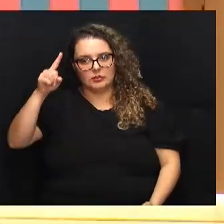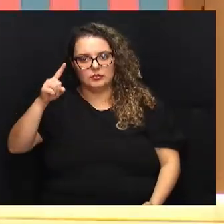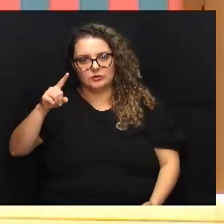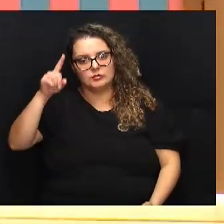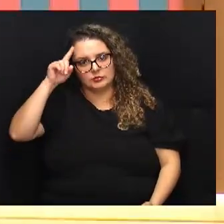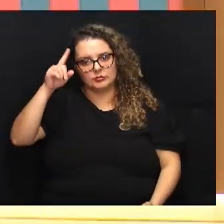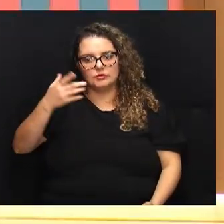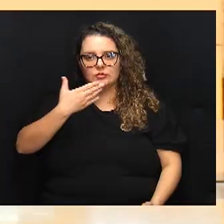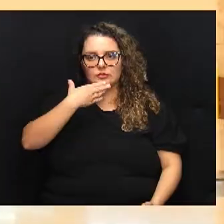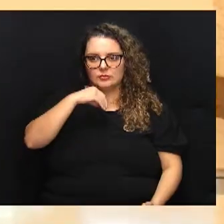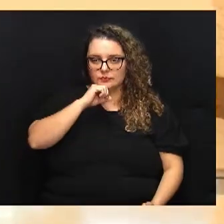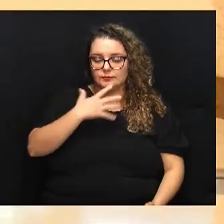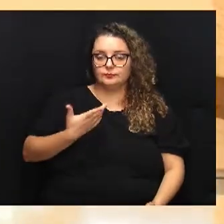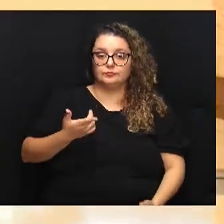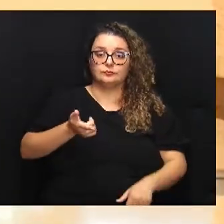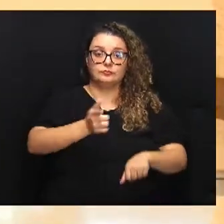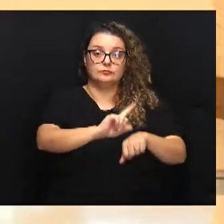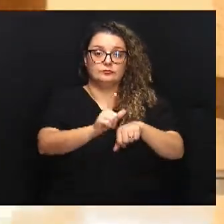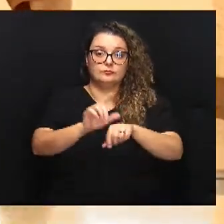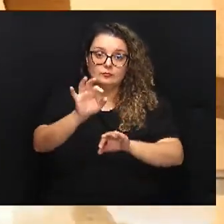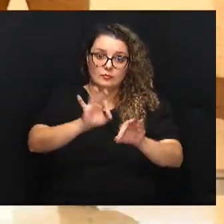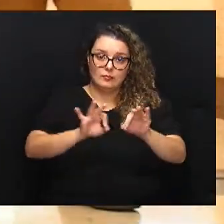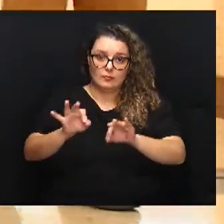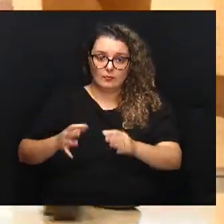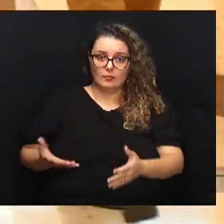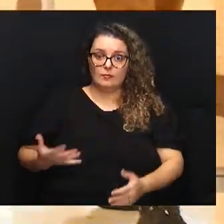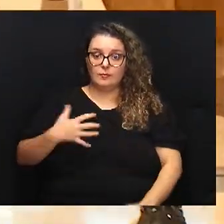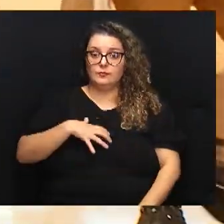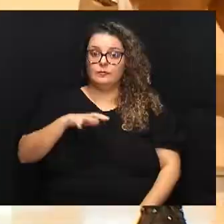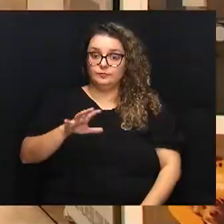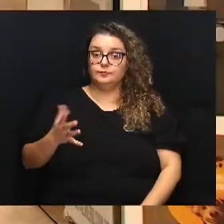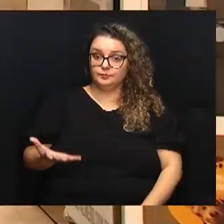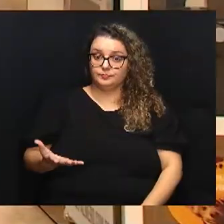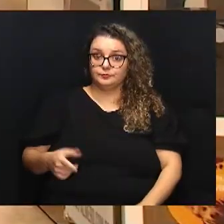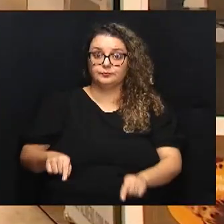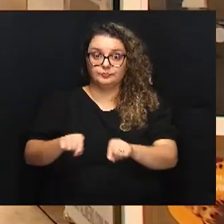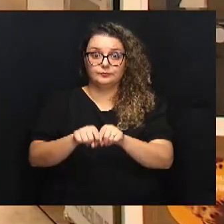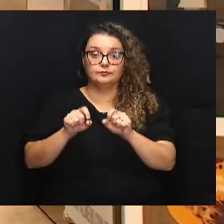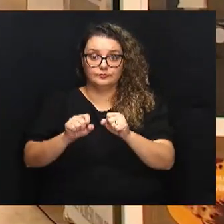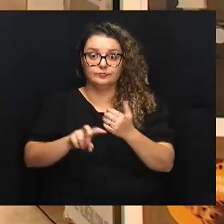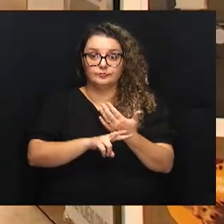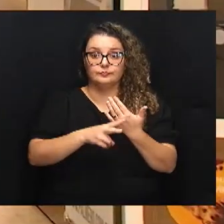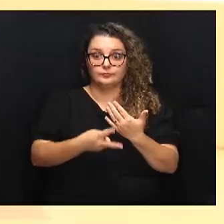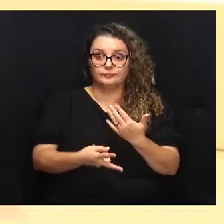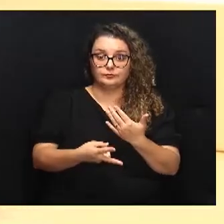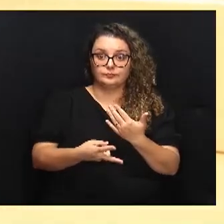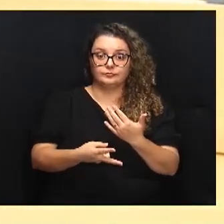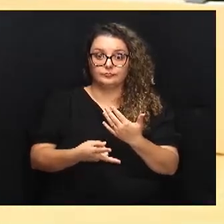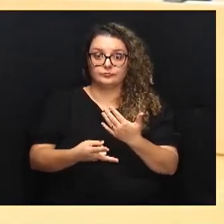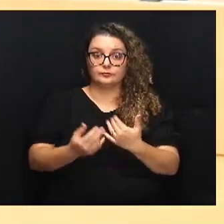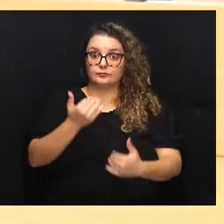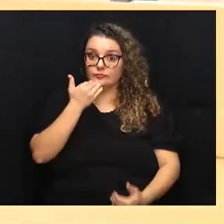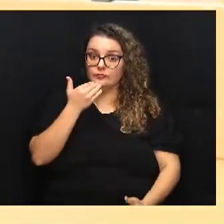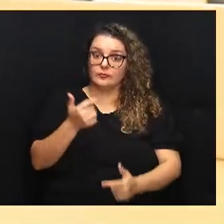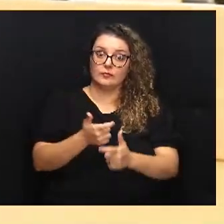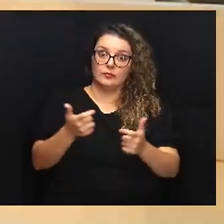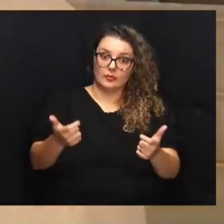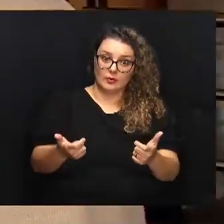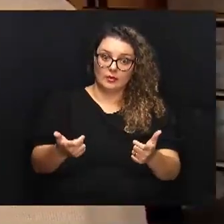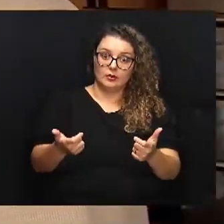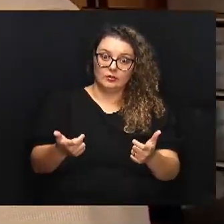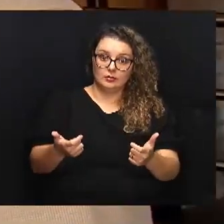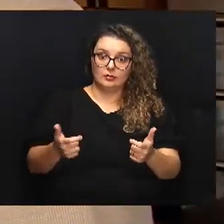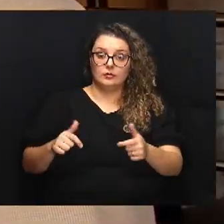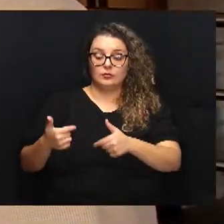Pais. O lojista tem que estar preparado para isso, né? Isso também pode gerar uma demanda maior por